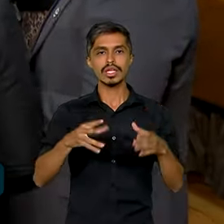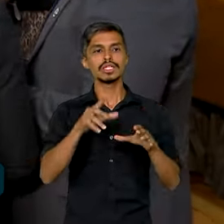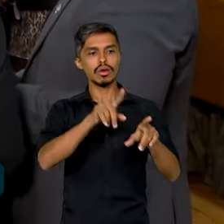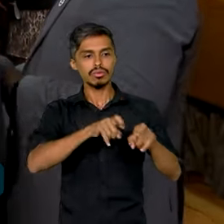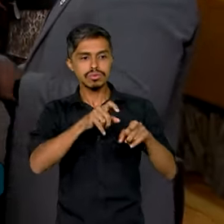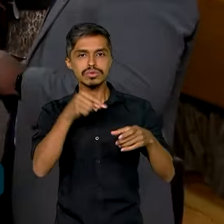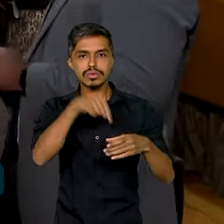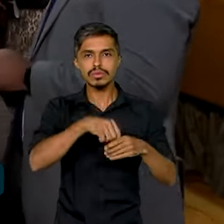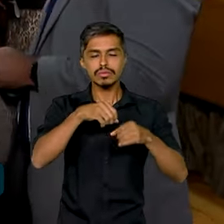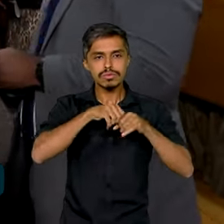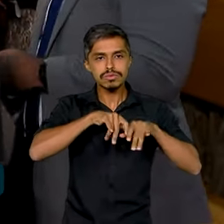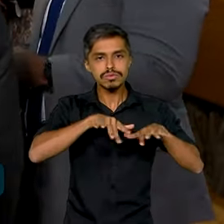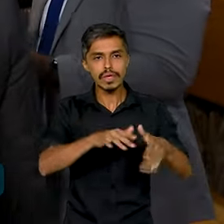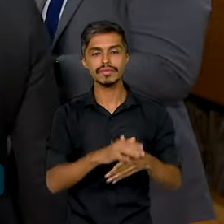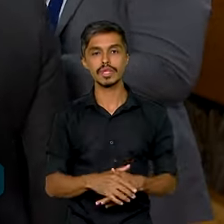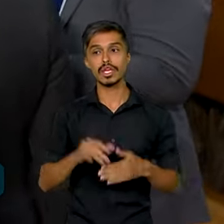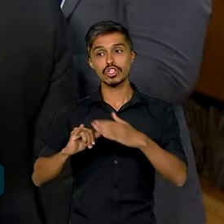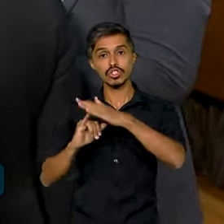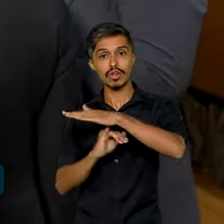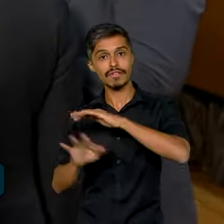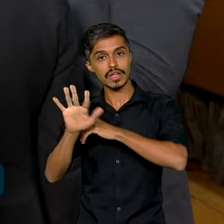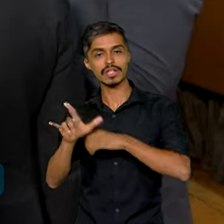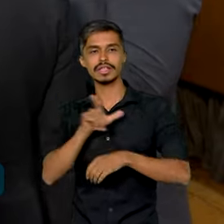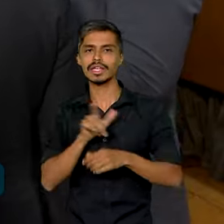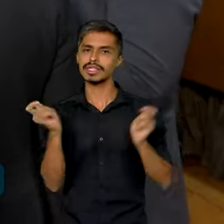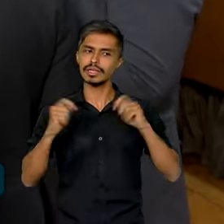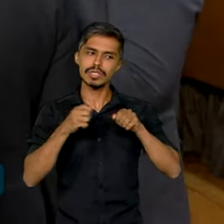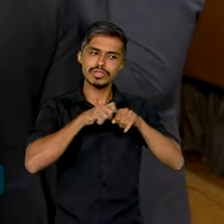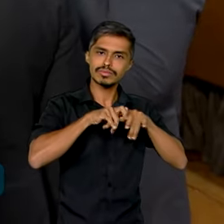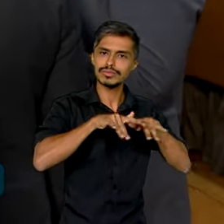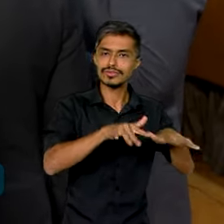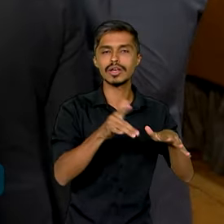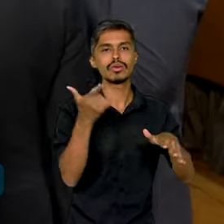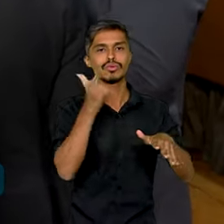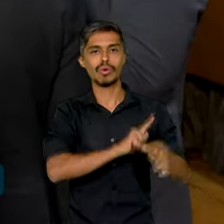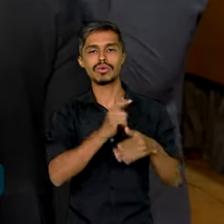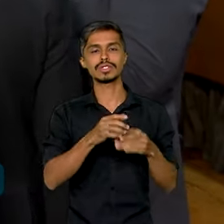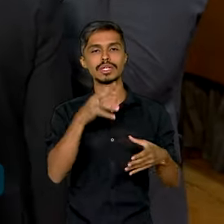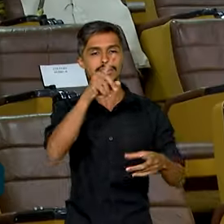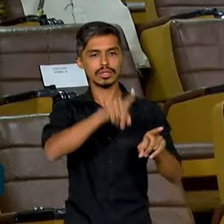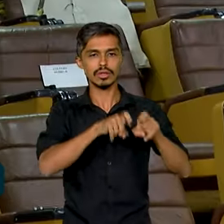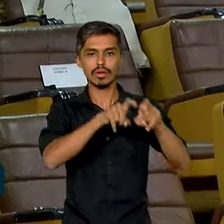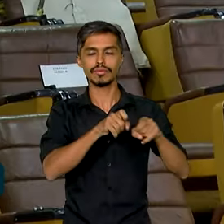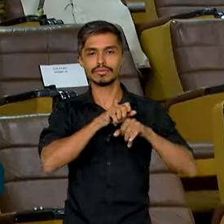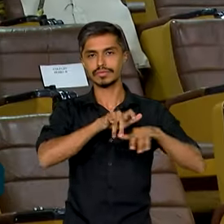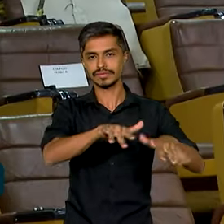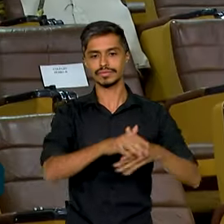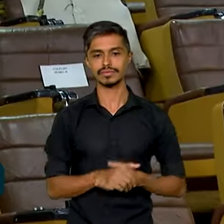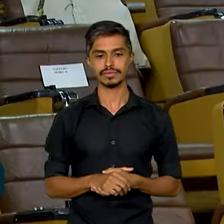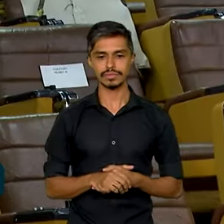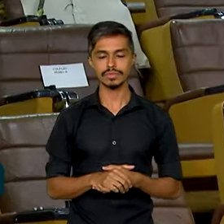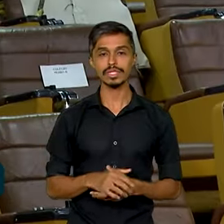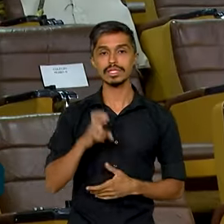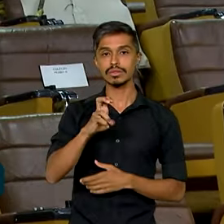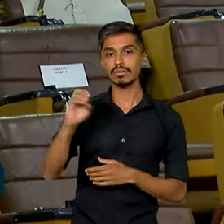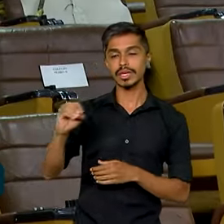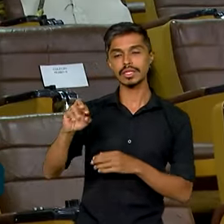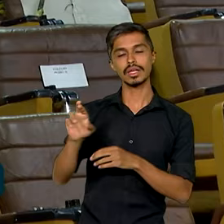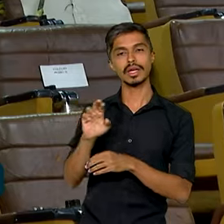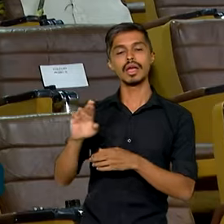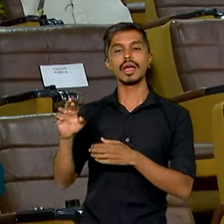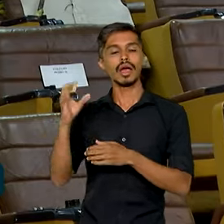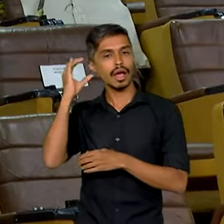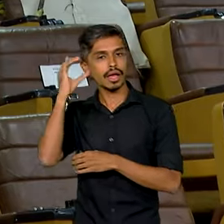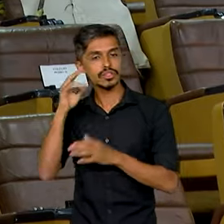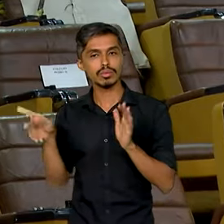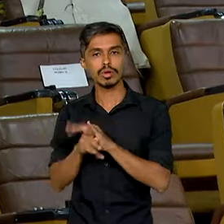pública. E os institutos federais, eles têm essa capilaridade, né? Eles têm um alcance no interior do país. 50 rádios dos institutos federais